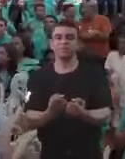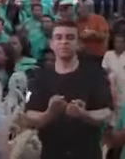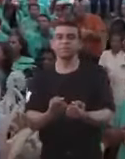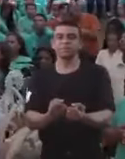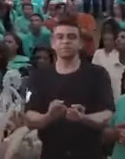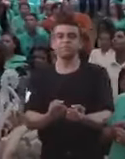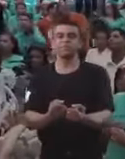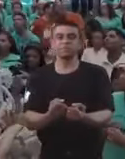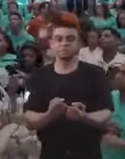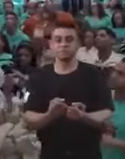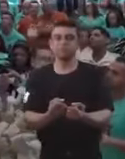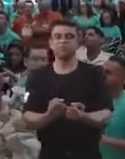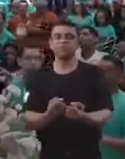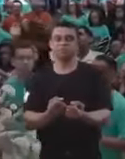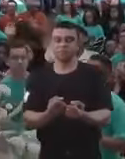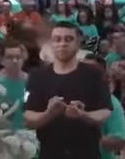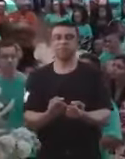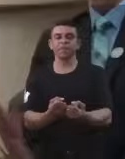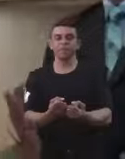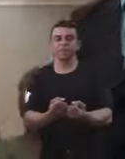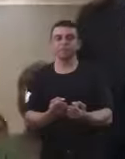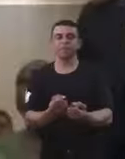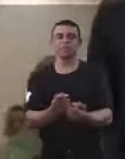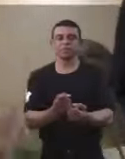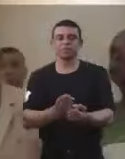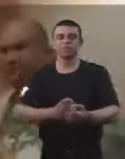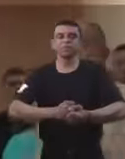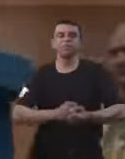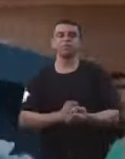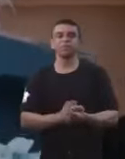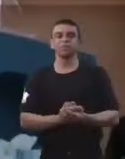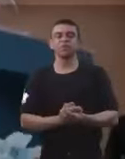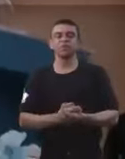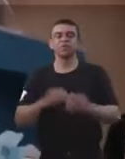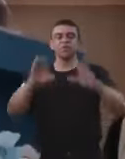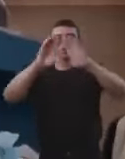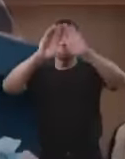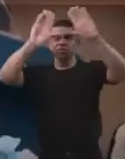ofensor. Evangelho é o Pai ofendido pelos filhos,